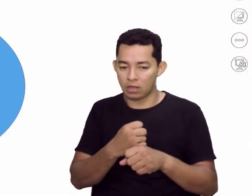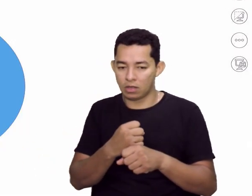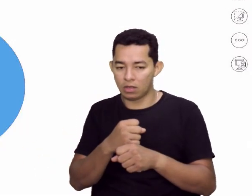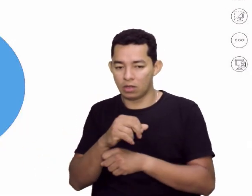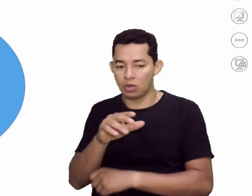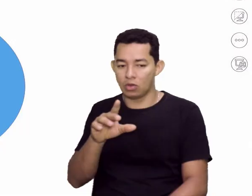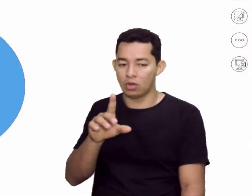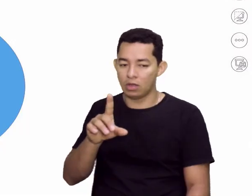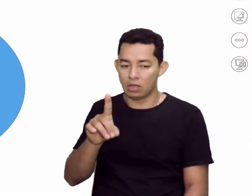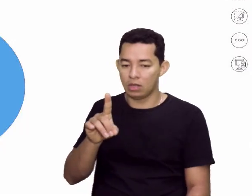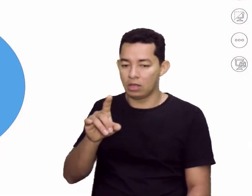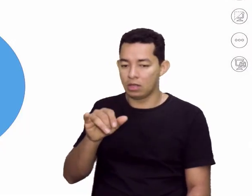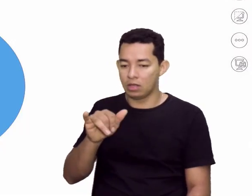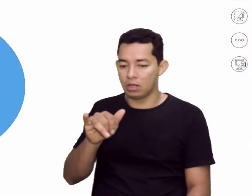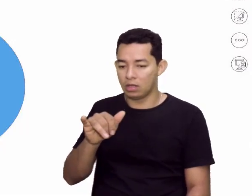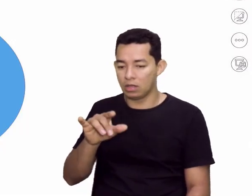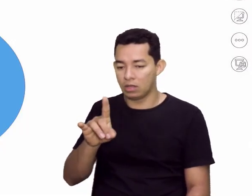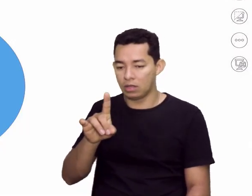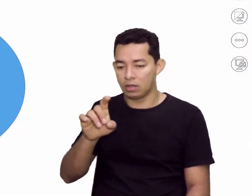aqui já é